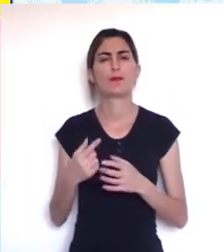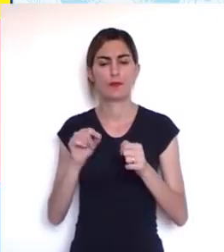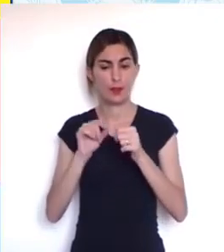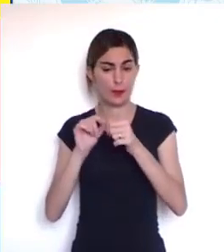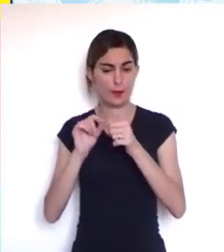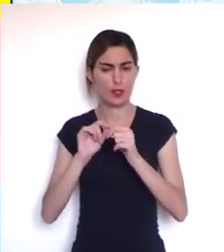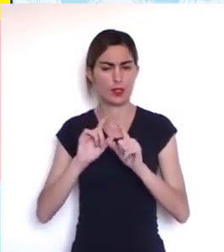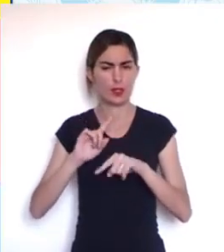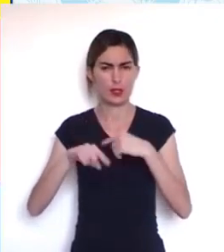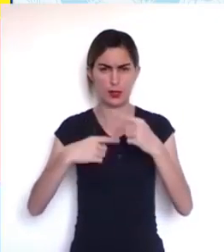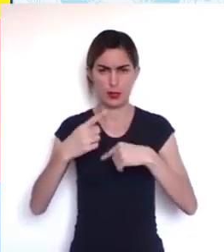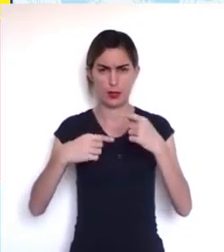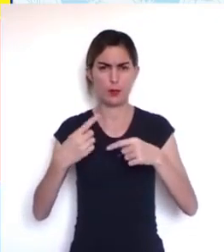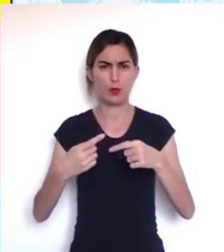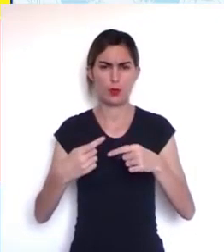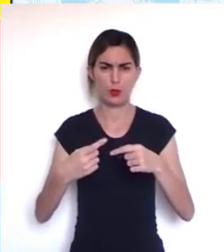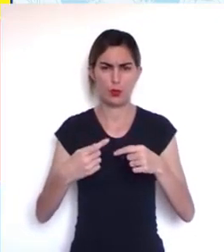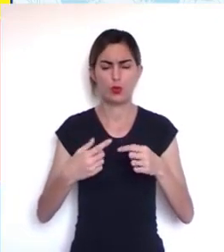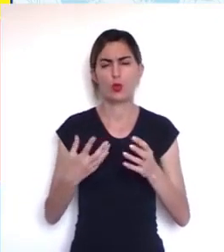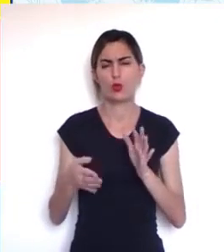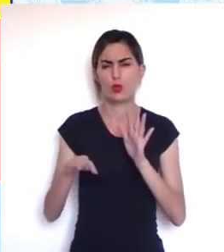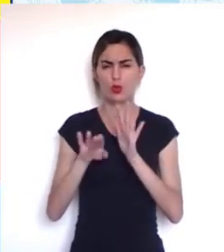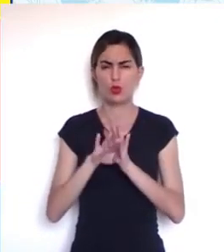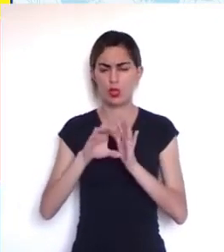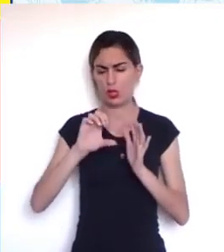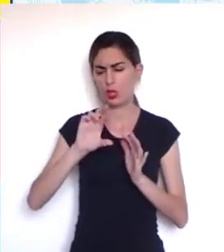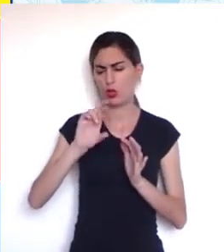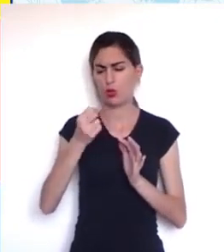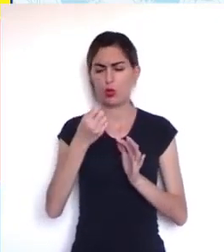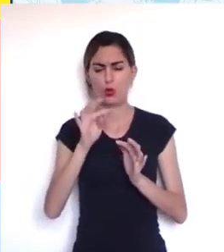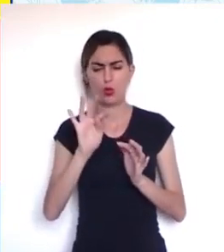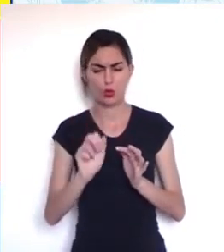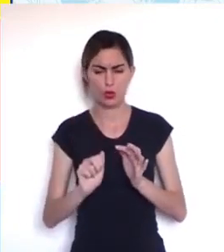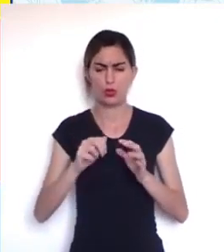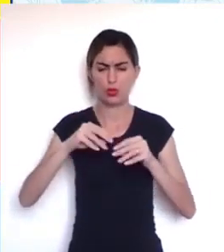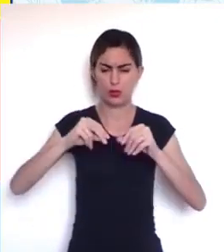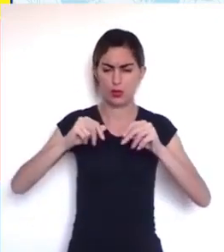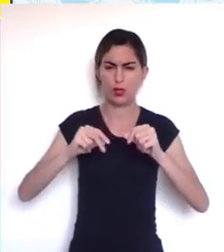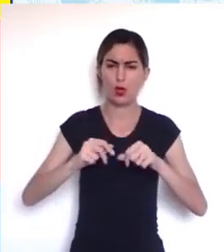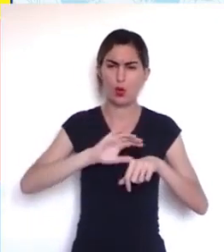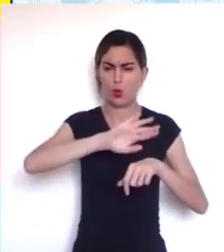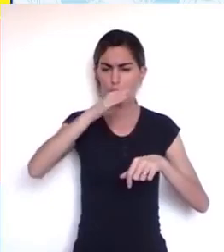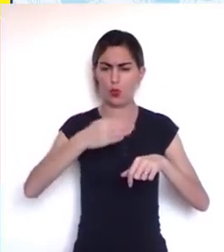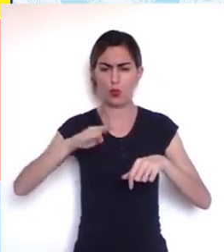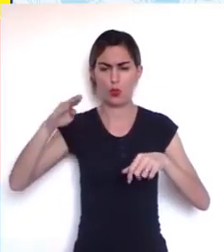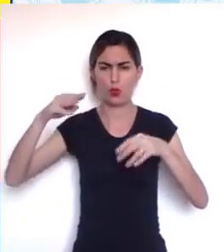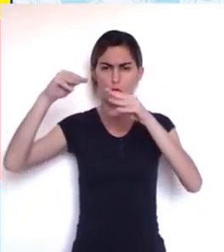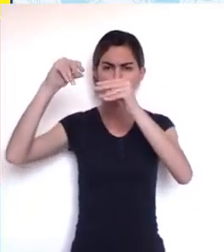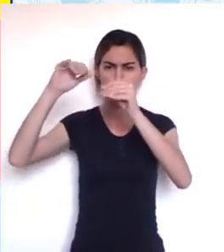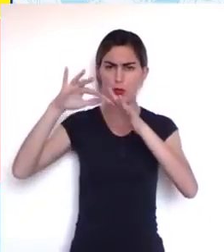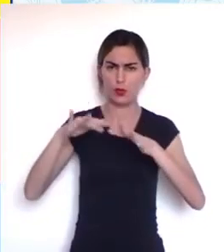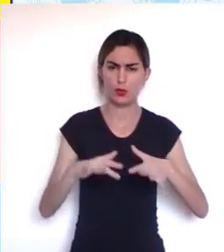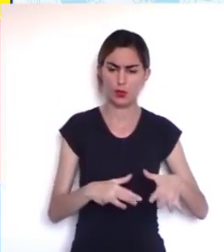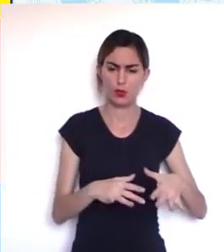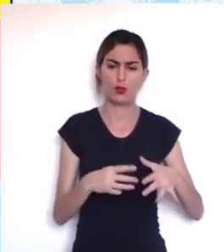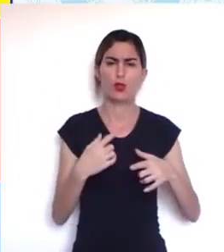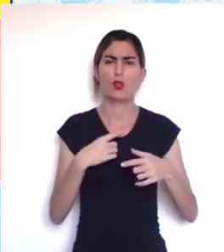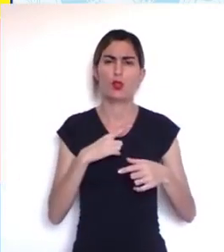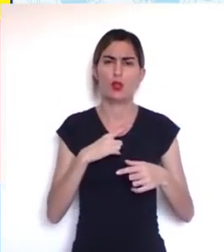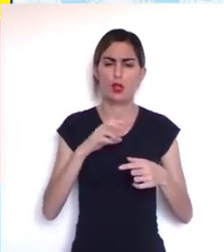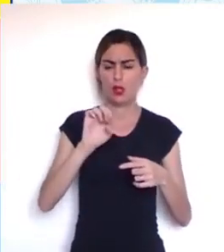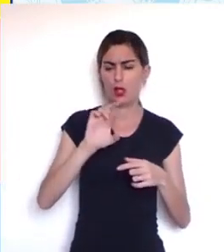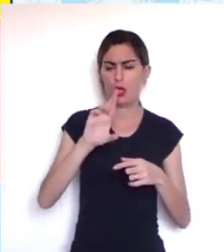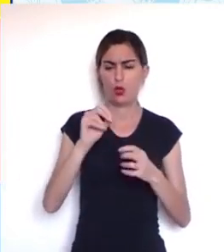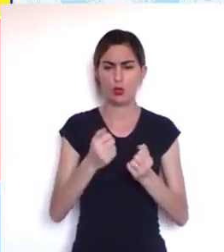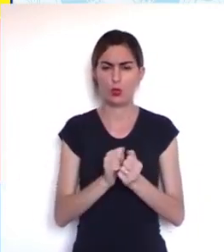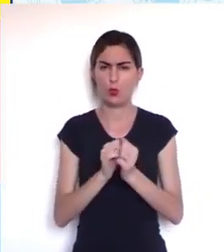magma e vai solidificar, né, quando chegar na crosta terrestre, em rochas sedimentares, que são formadas